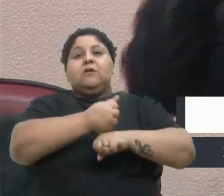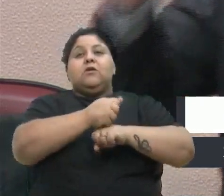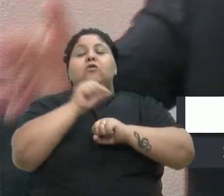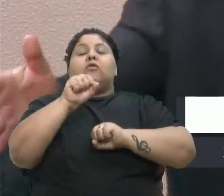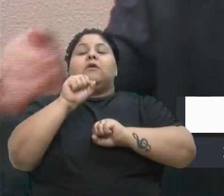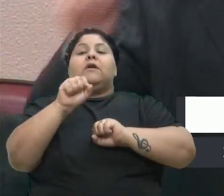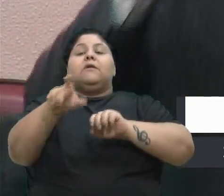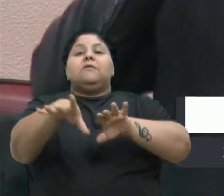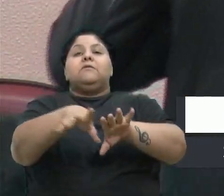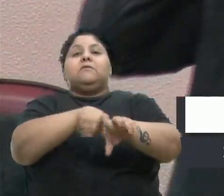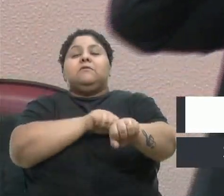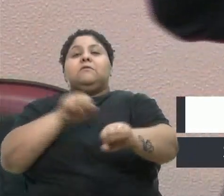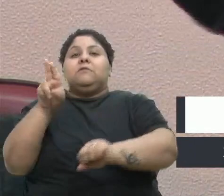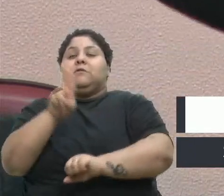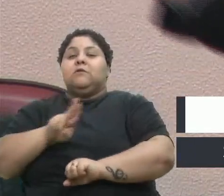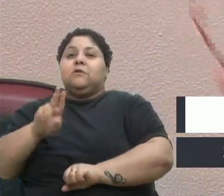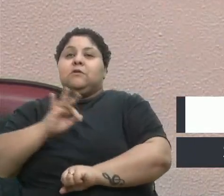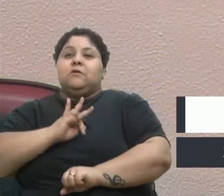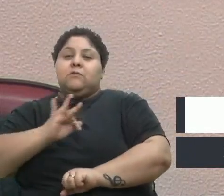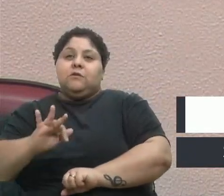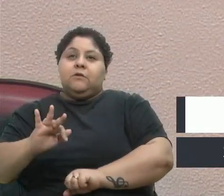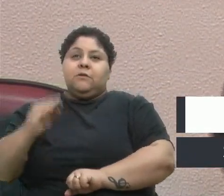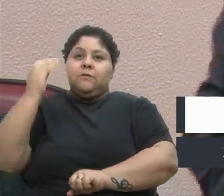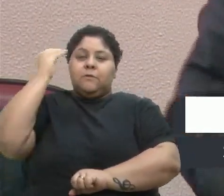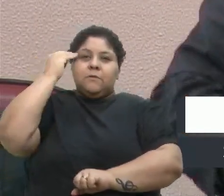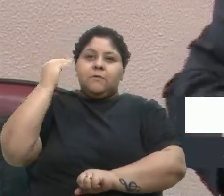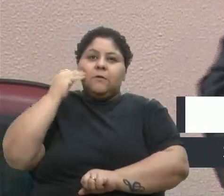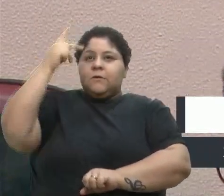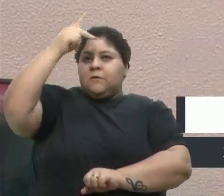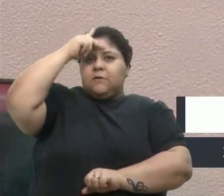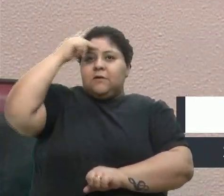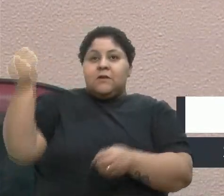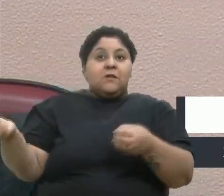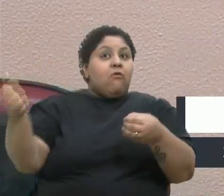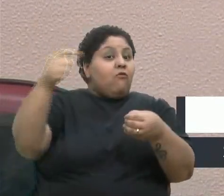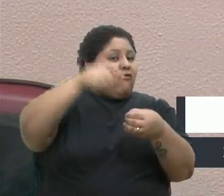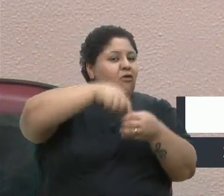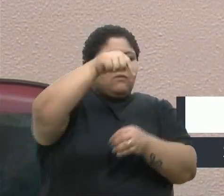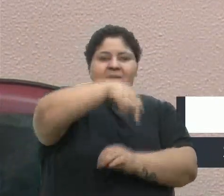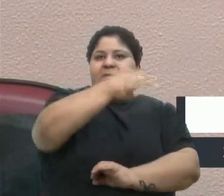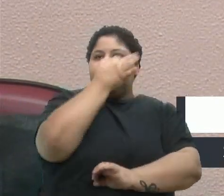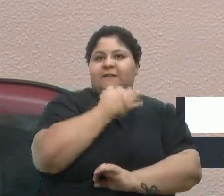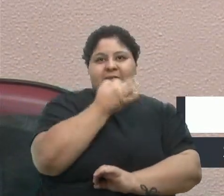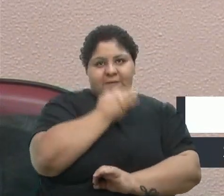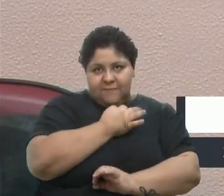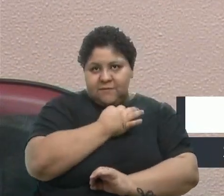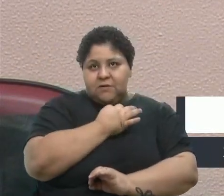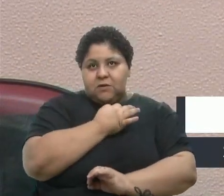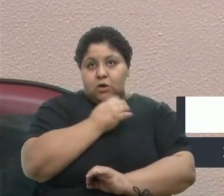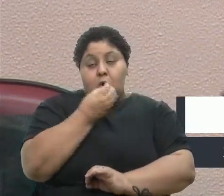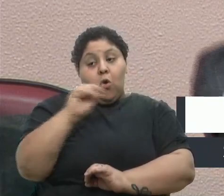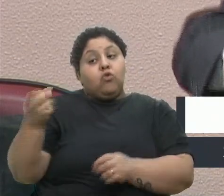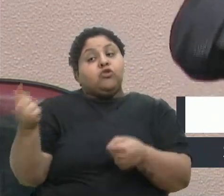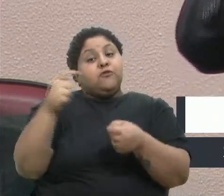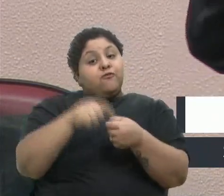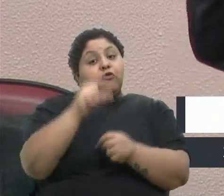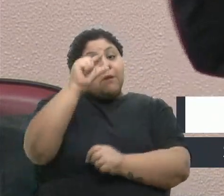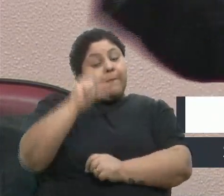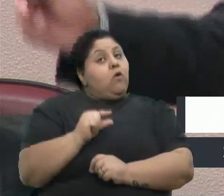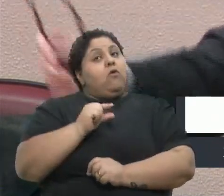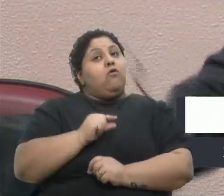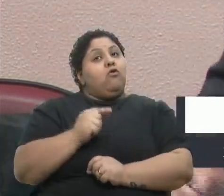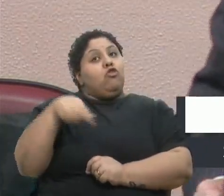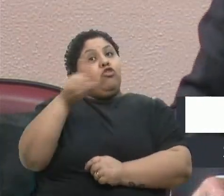em Universidade Federal de Santa Maria, de Pelotas, não volta para Caxias. Ou se voltam poucos. Nós perdemos para